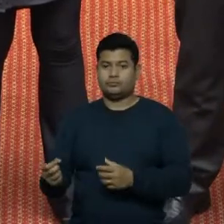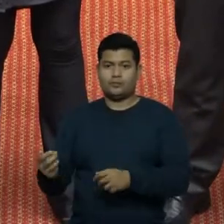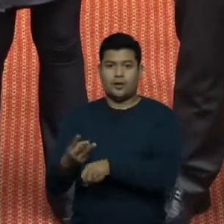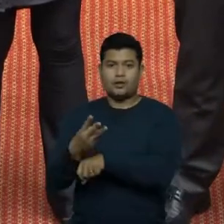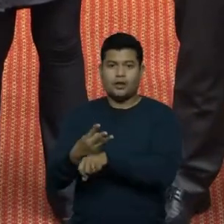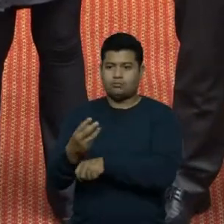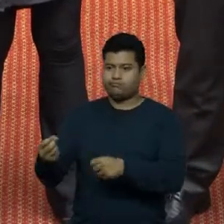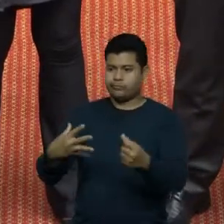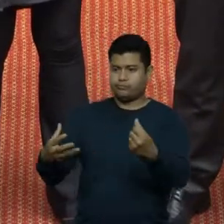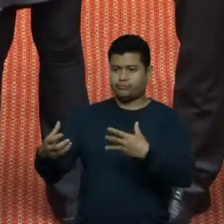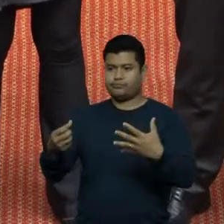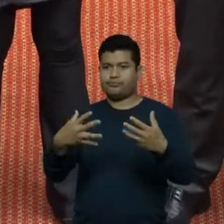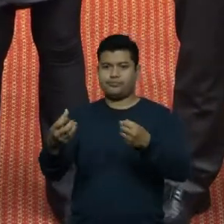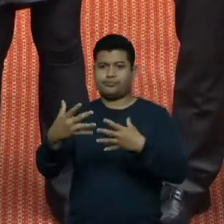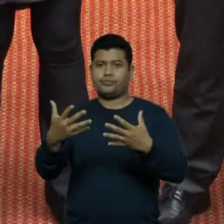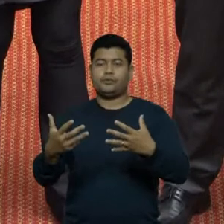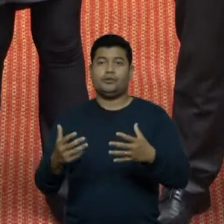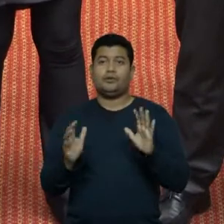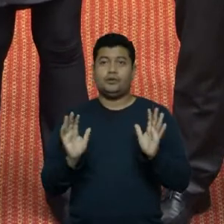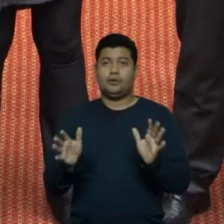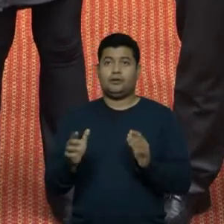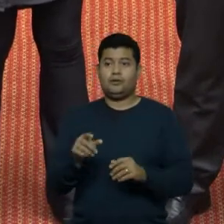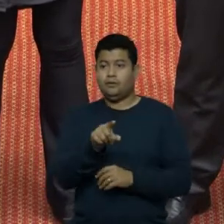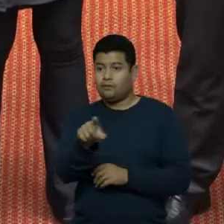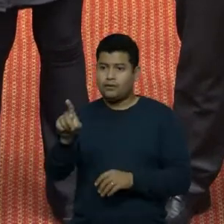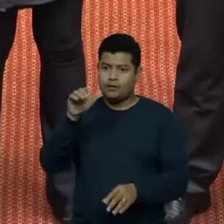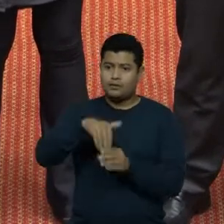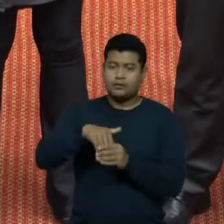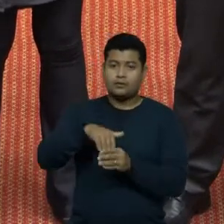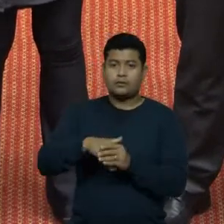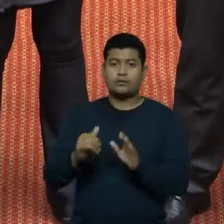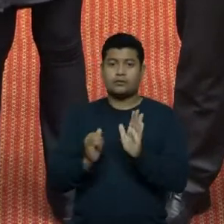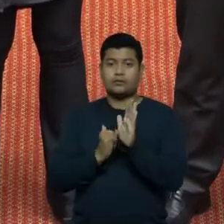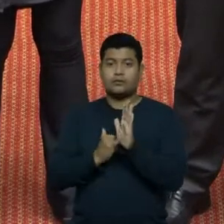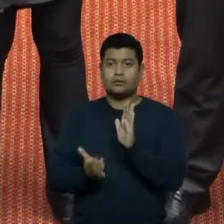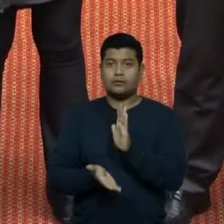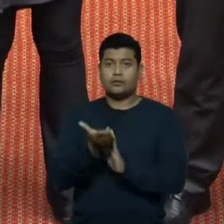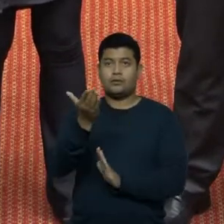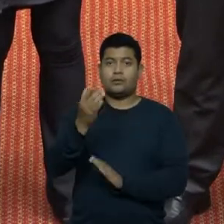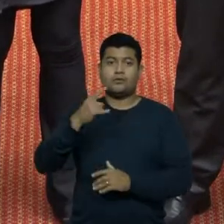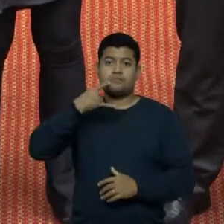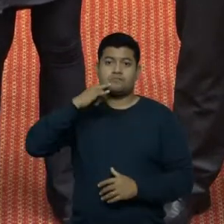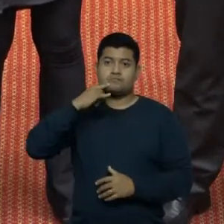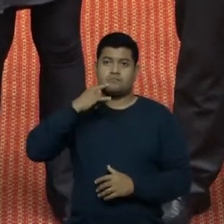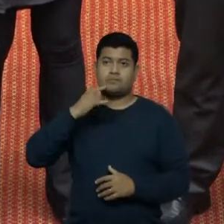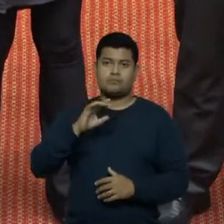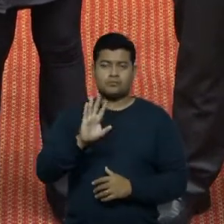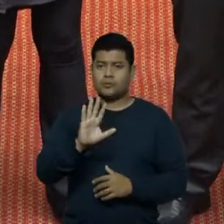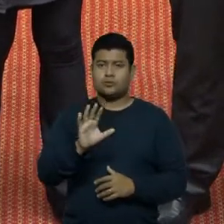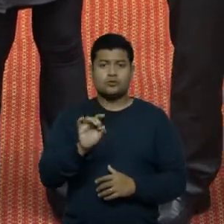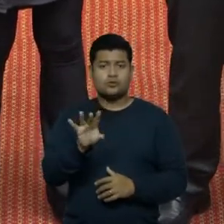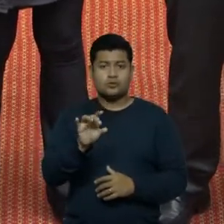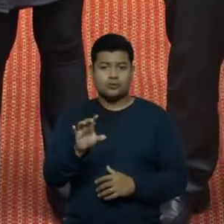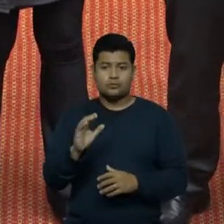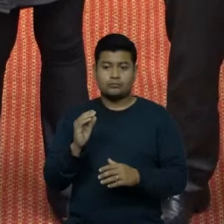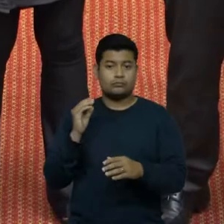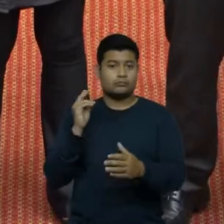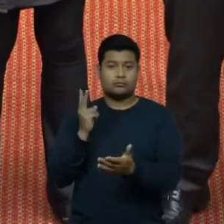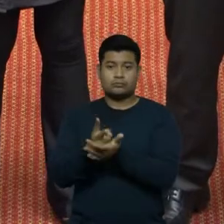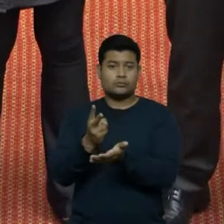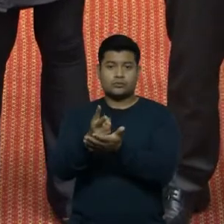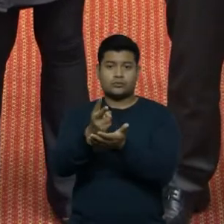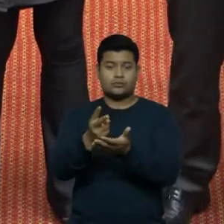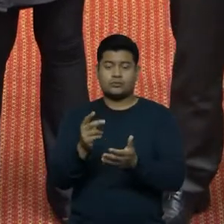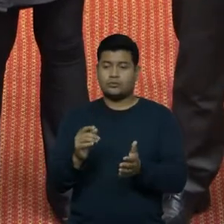vocês aquilo já vêm pipocando alguns dias vocês votaram aumento de imposto da bebida em um só se Manteve o que era e o